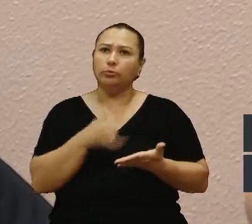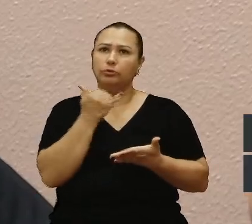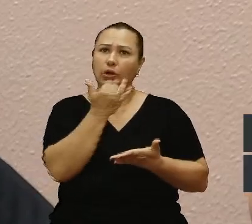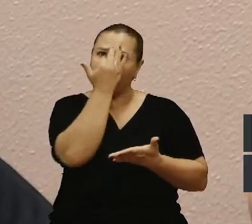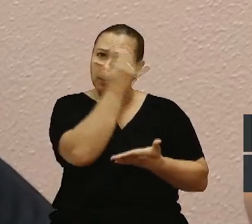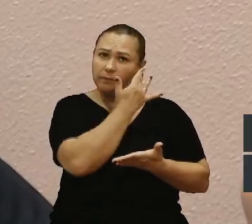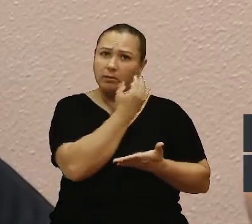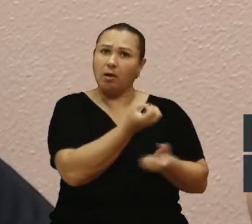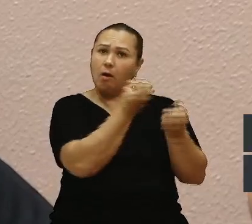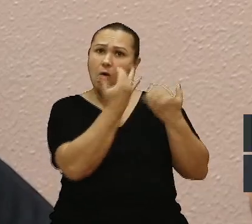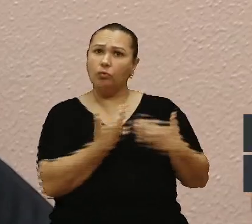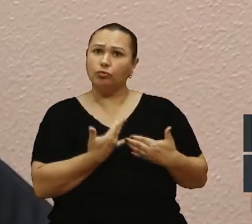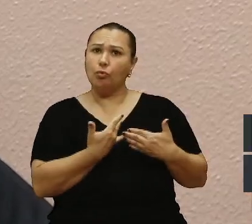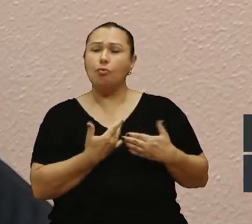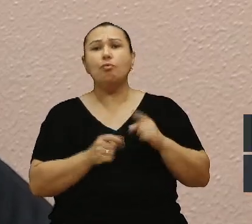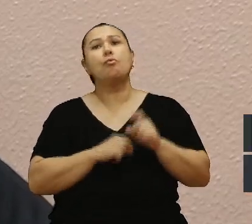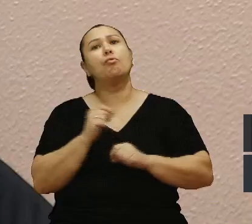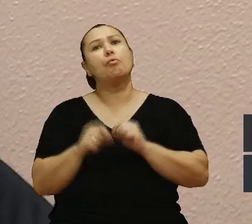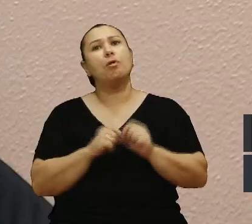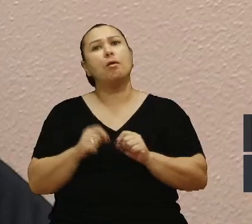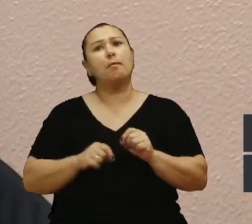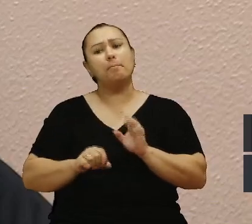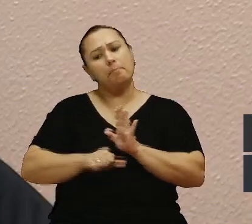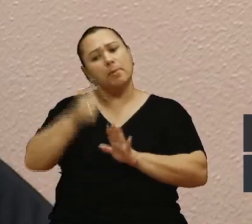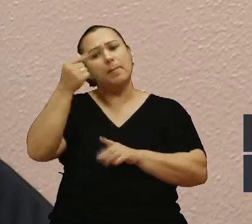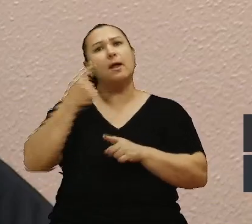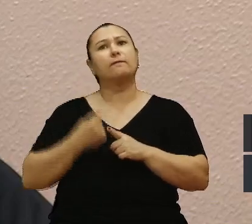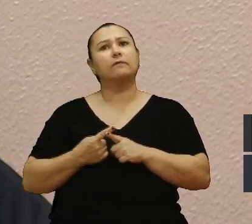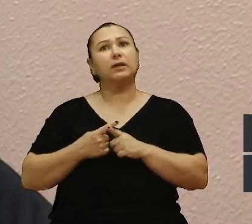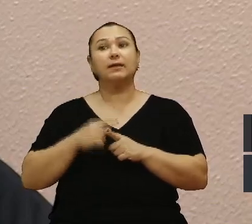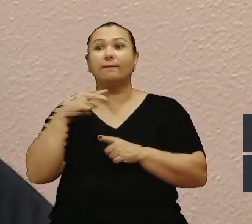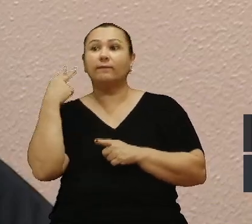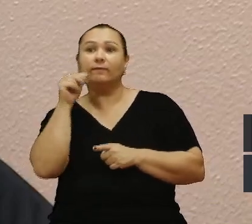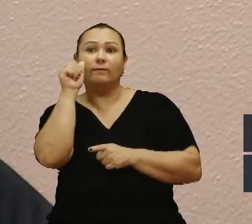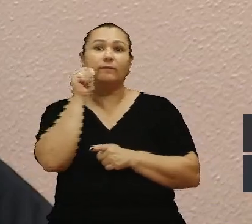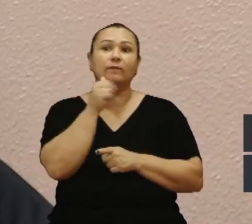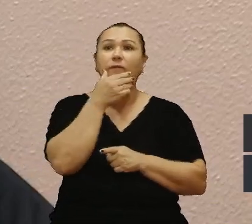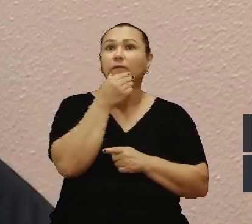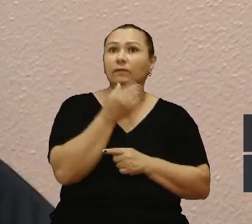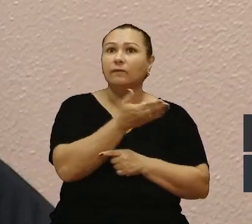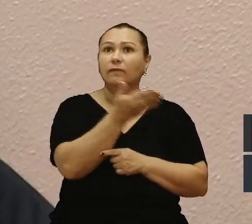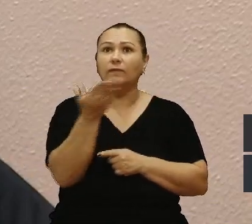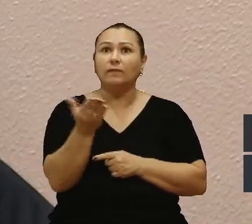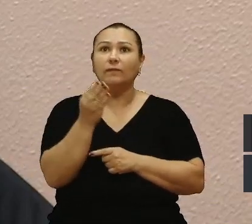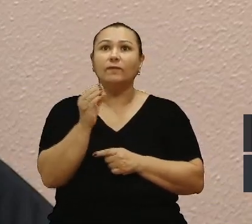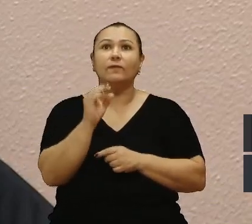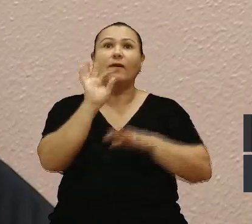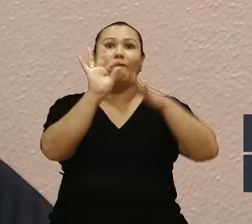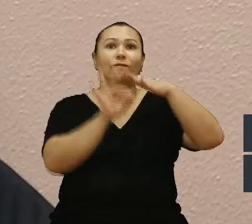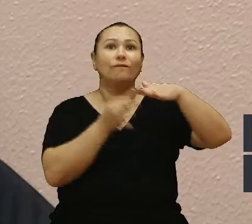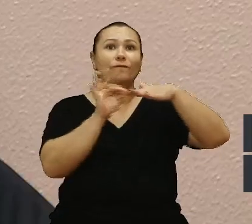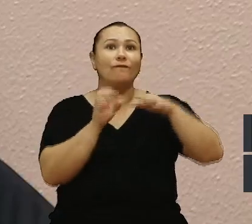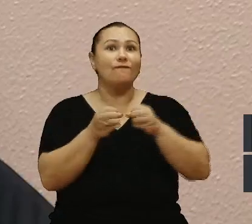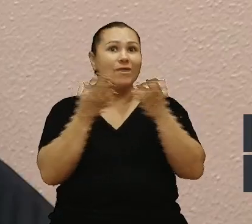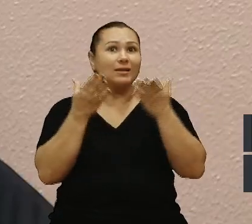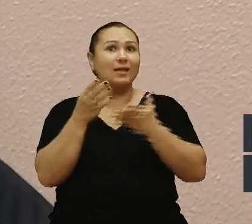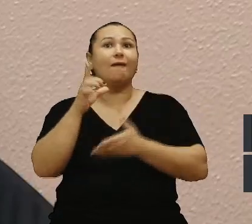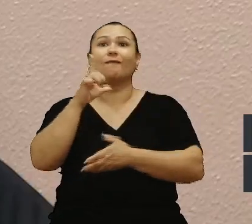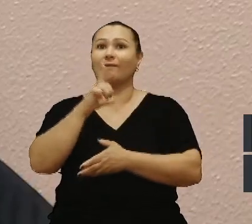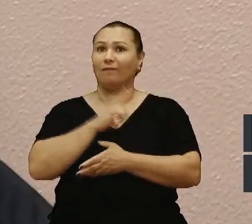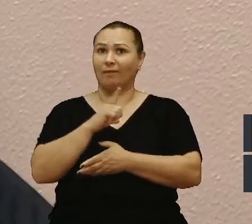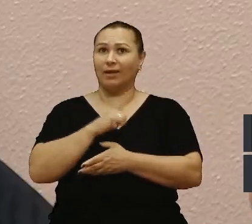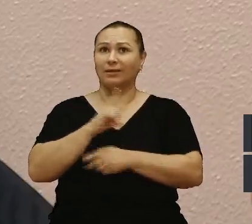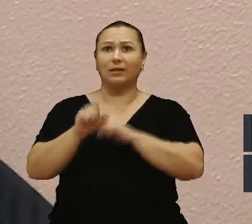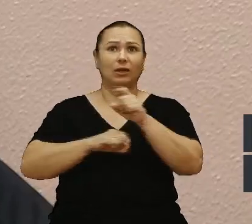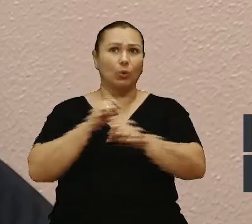nos comentou que, pela primeira vez, vereadores e vereadoras, a Festa da Uva provavelmente vai ter a cobertura do seu